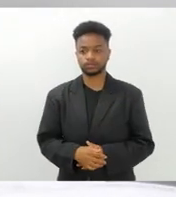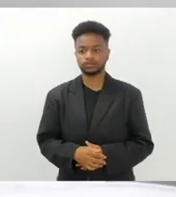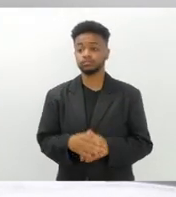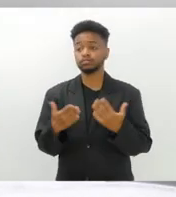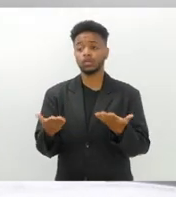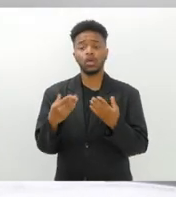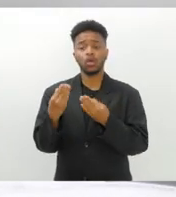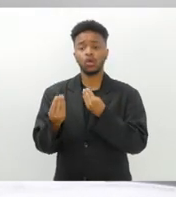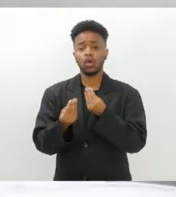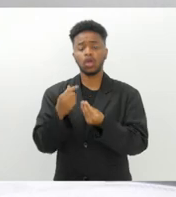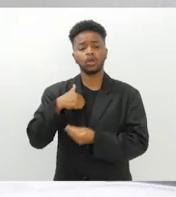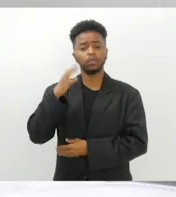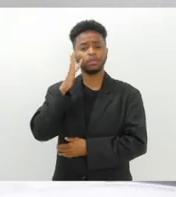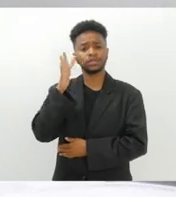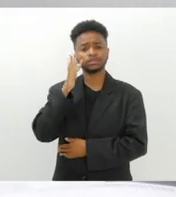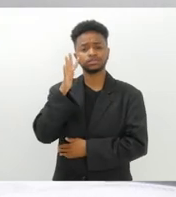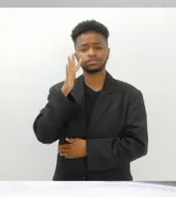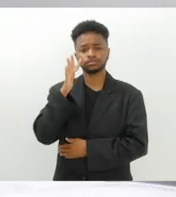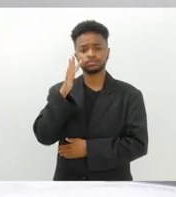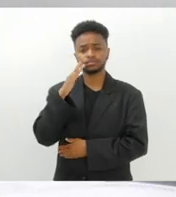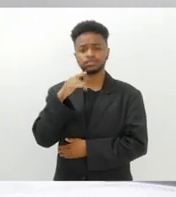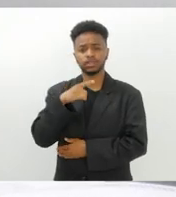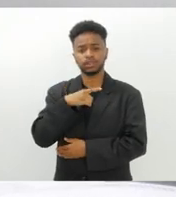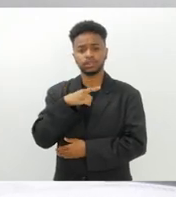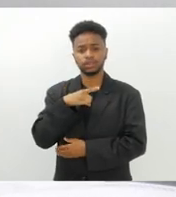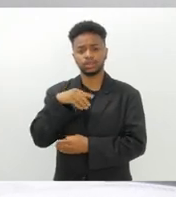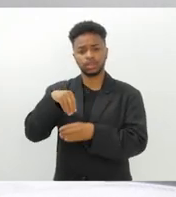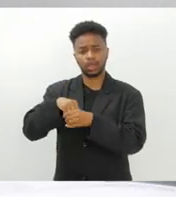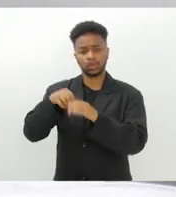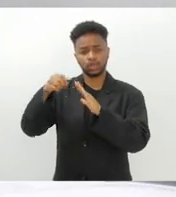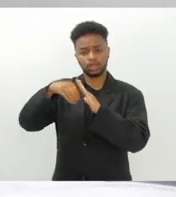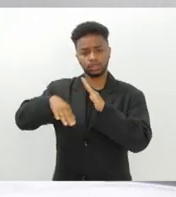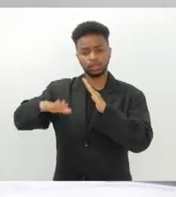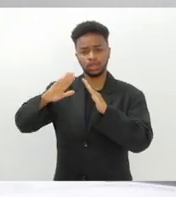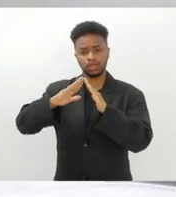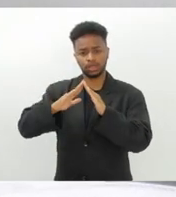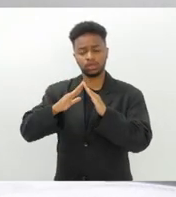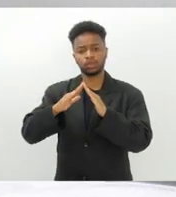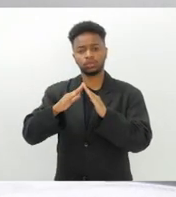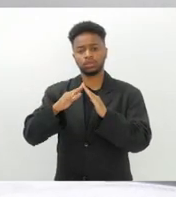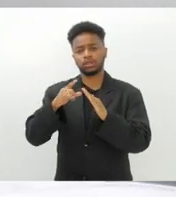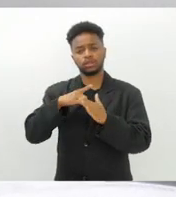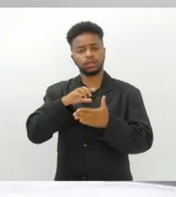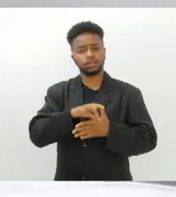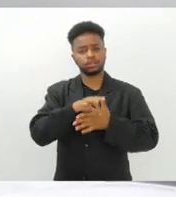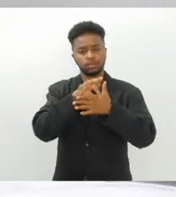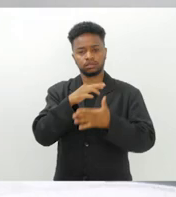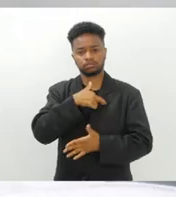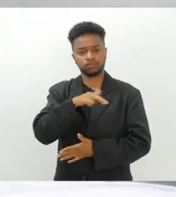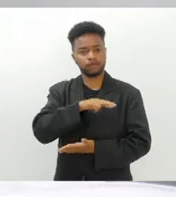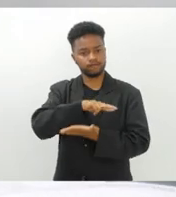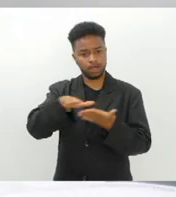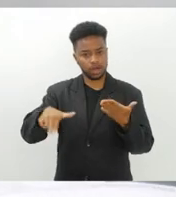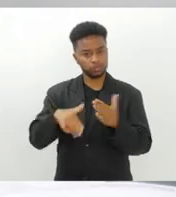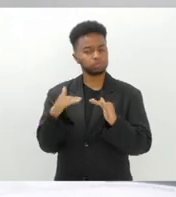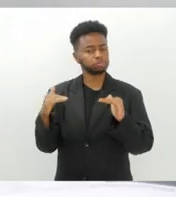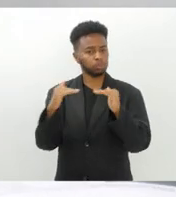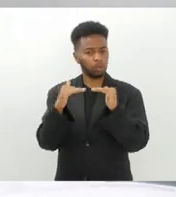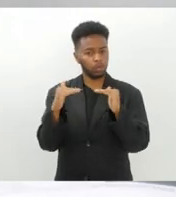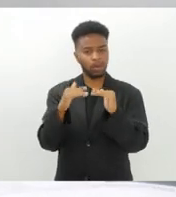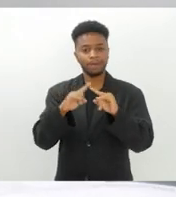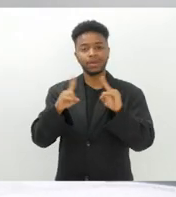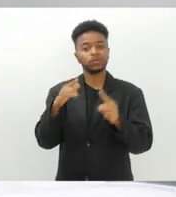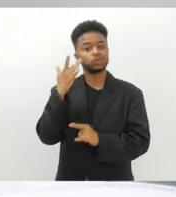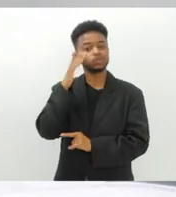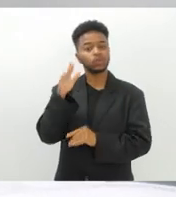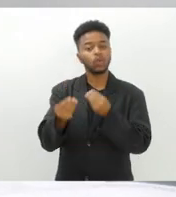Como, eu imagino que muitos centros, muitos terreiros, muitos líderes religiosos sejam favoráveis a isso, mas não